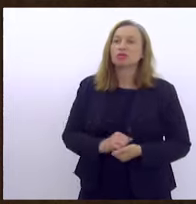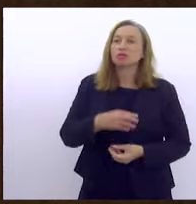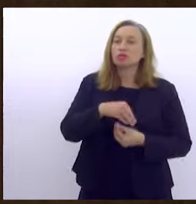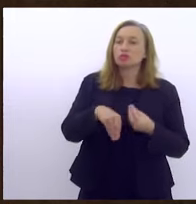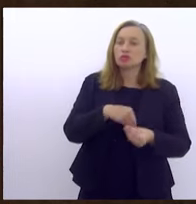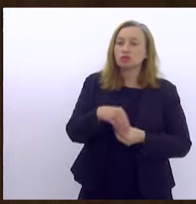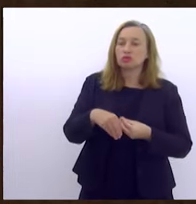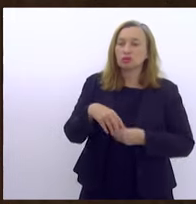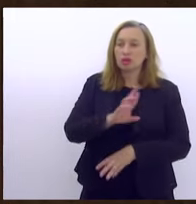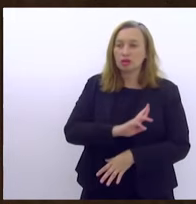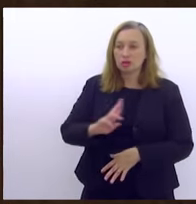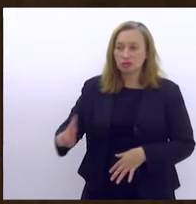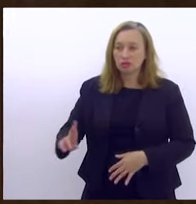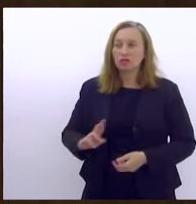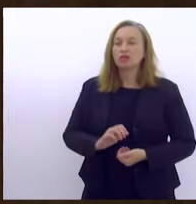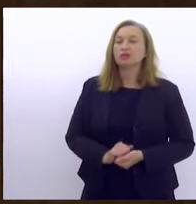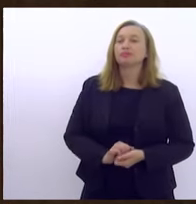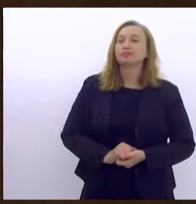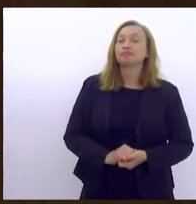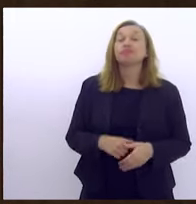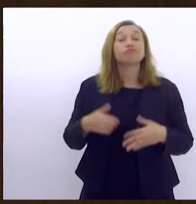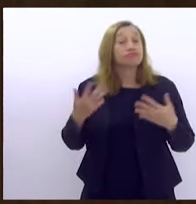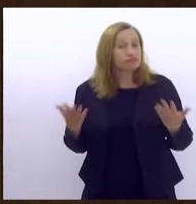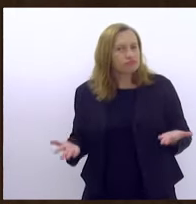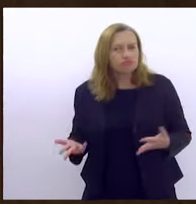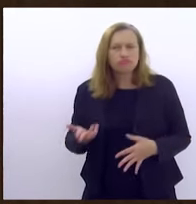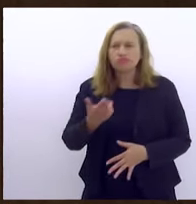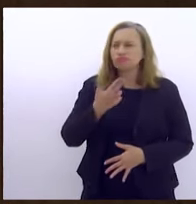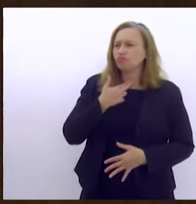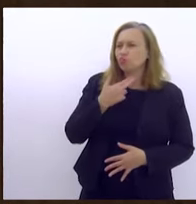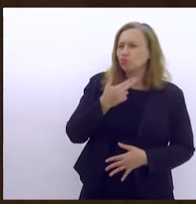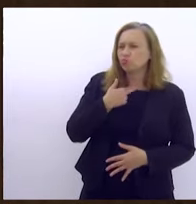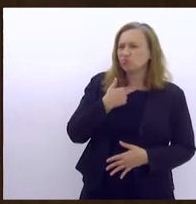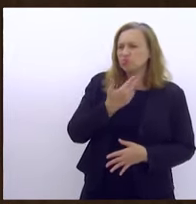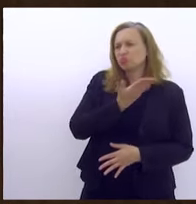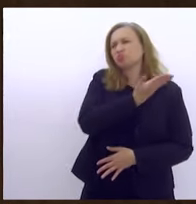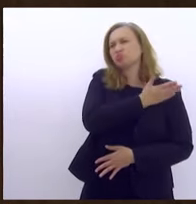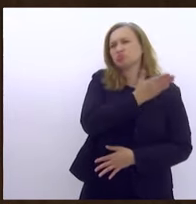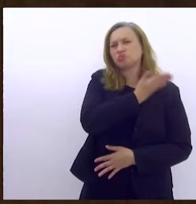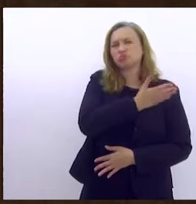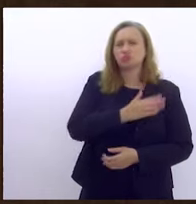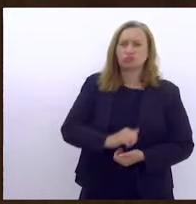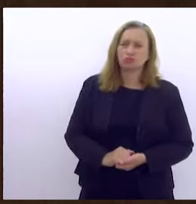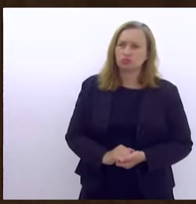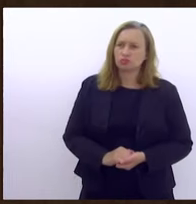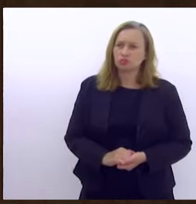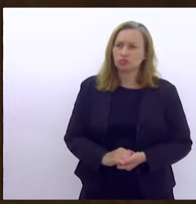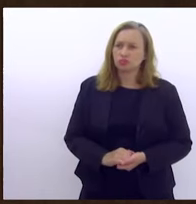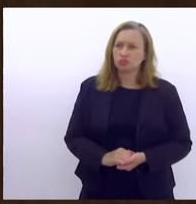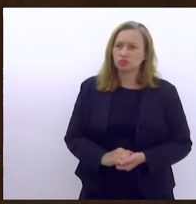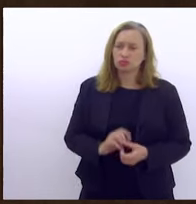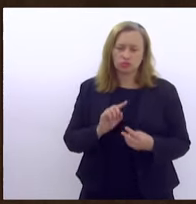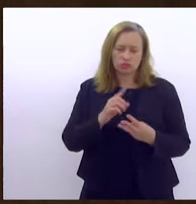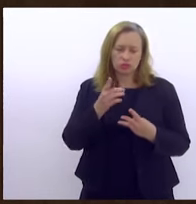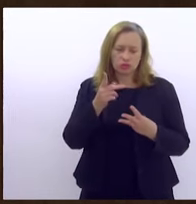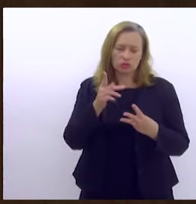nossa religiosidade. Então, não pode ter preconceito com uma das